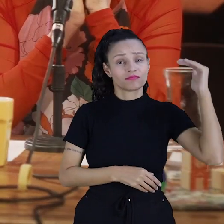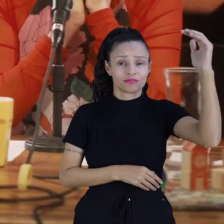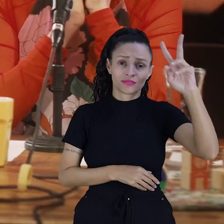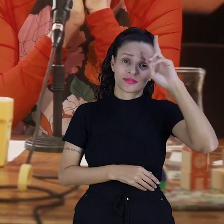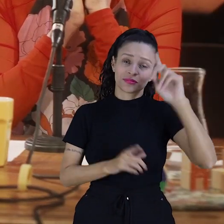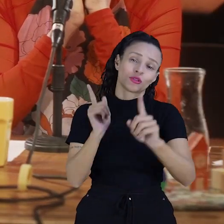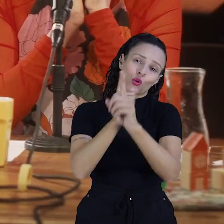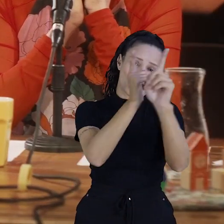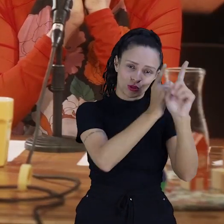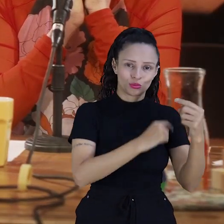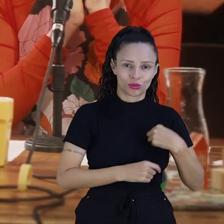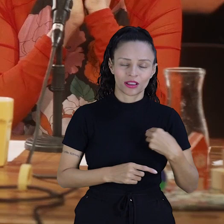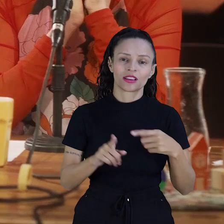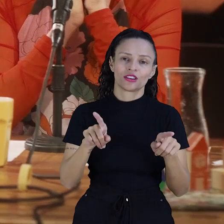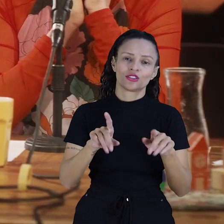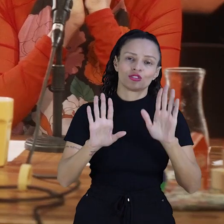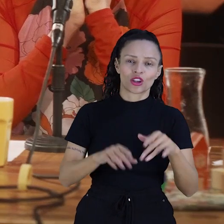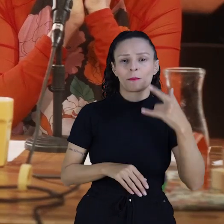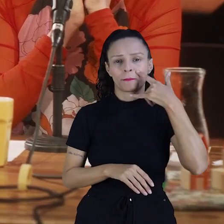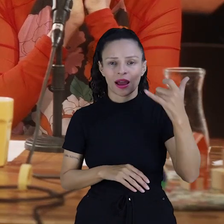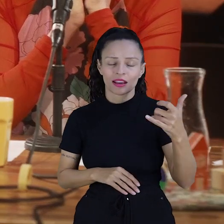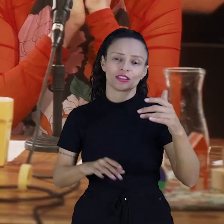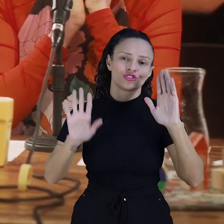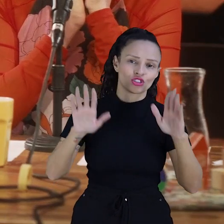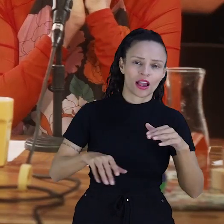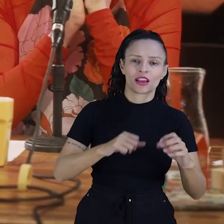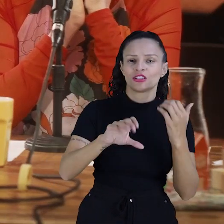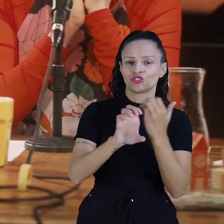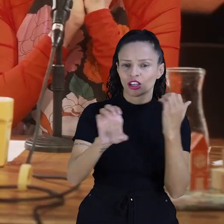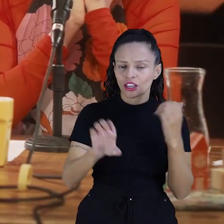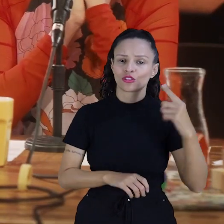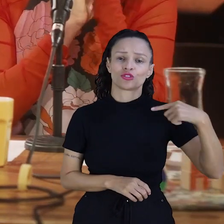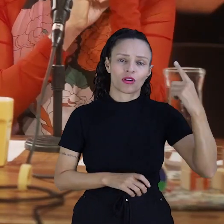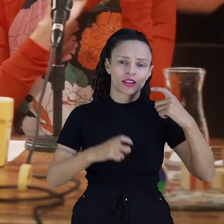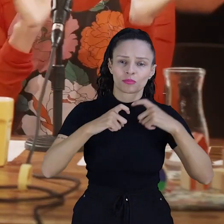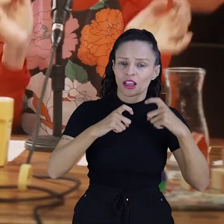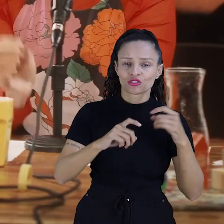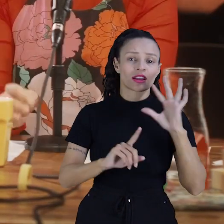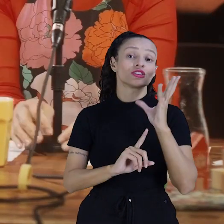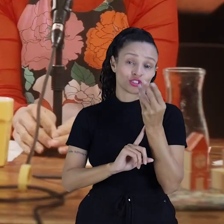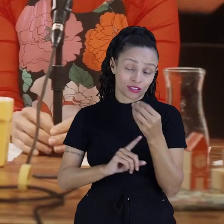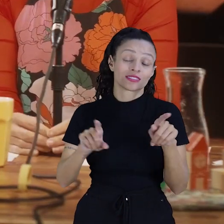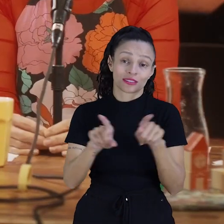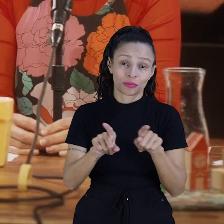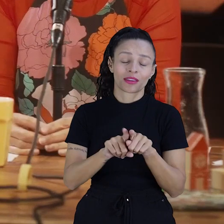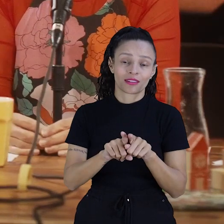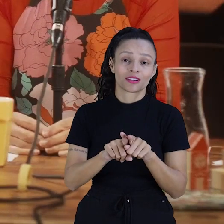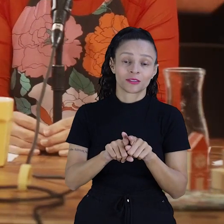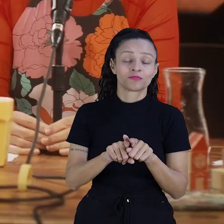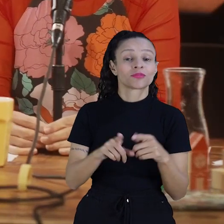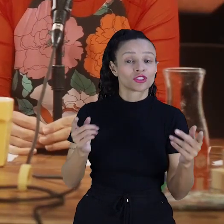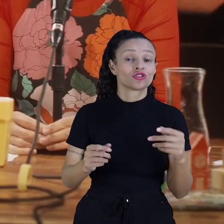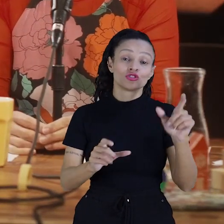granduchos lembram quando me encontram por aí. Hoje já são pais, já são engenheiros, advogados, médicos, artistas